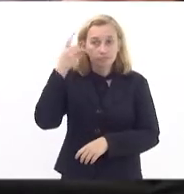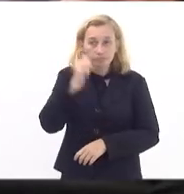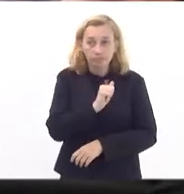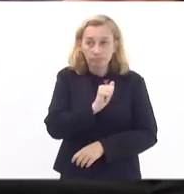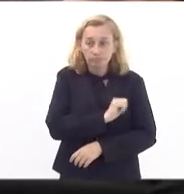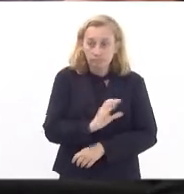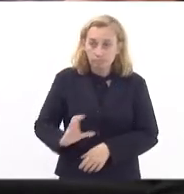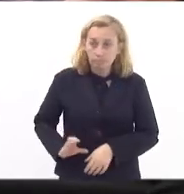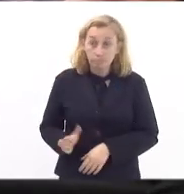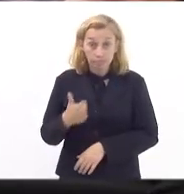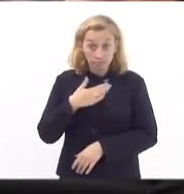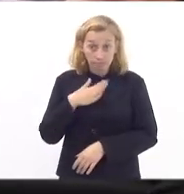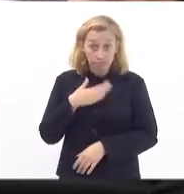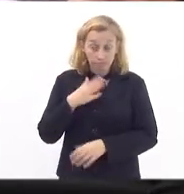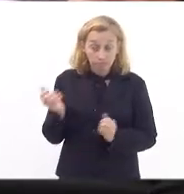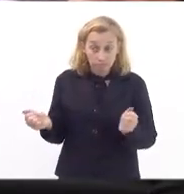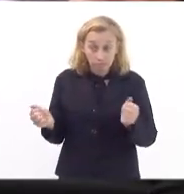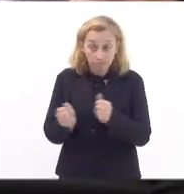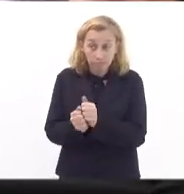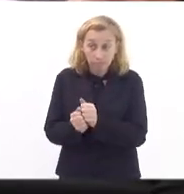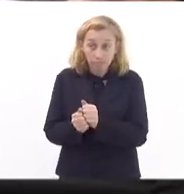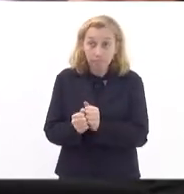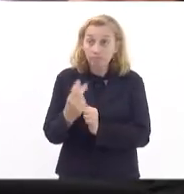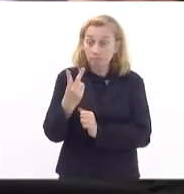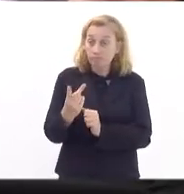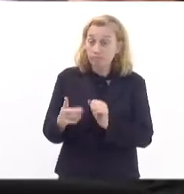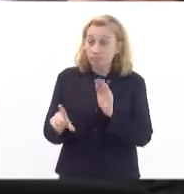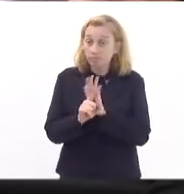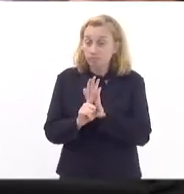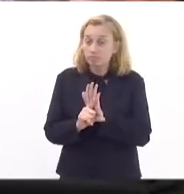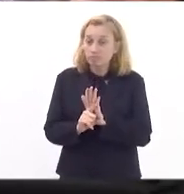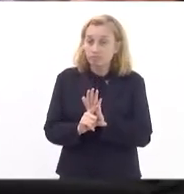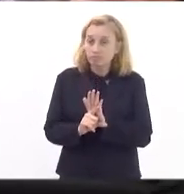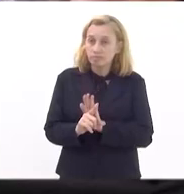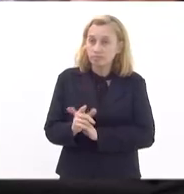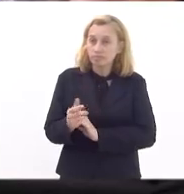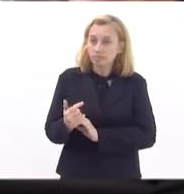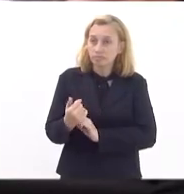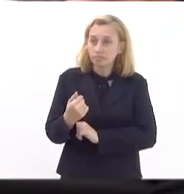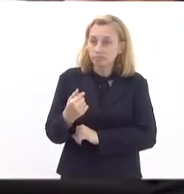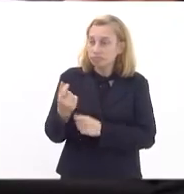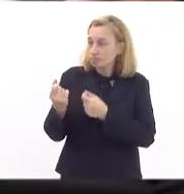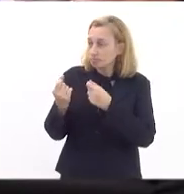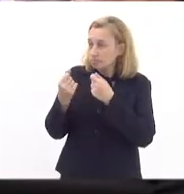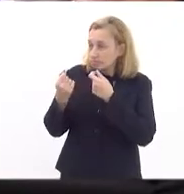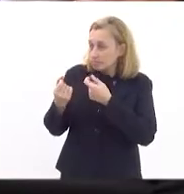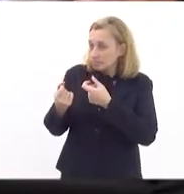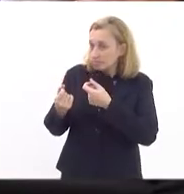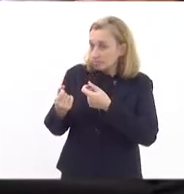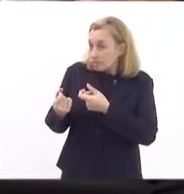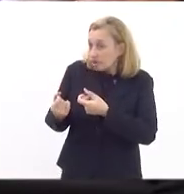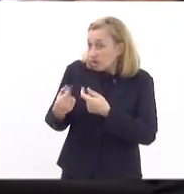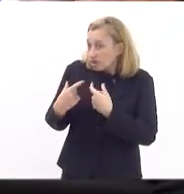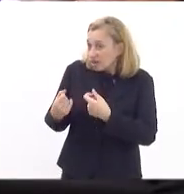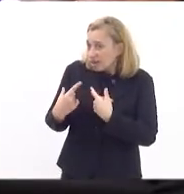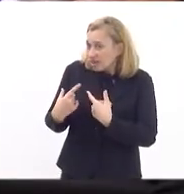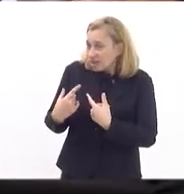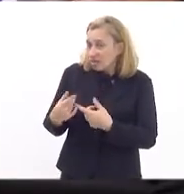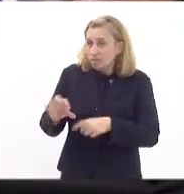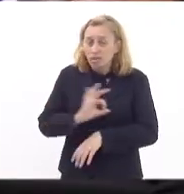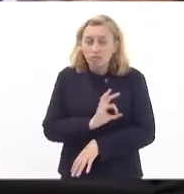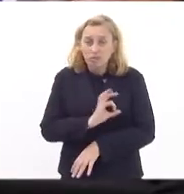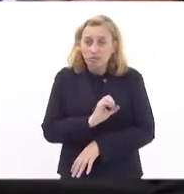em minha né Nós conjugamos as duas legislações e eu fui altamente questionada pela Polícia Civil por meio da